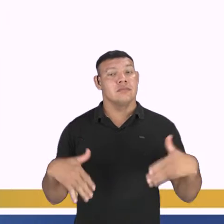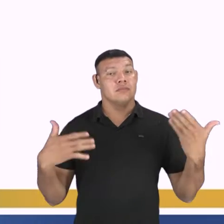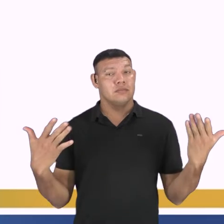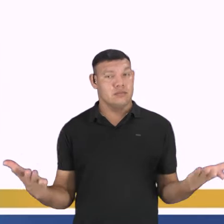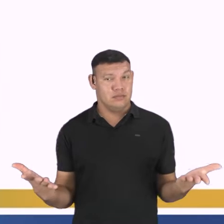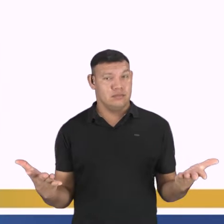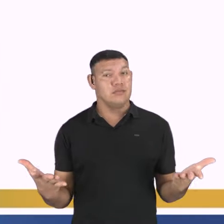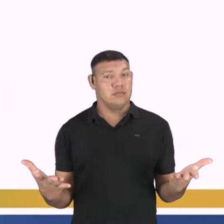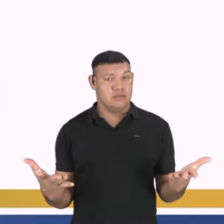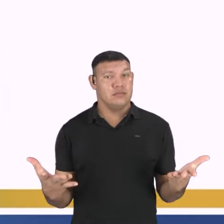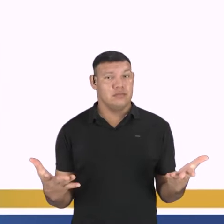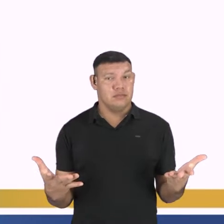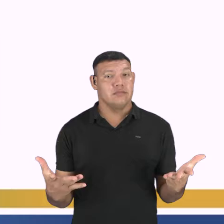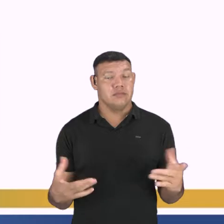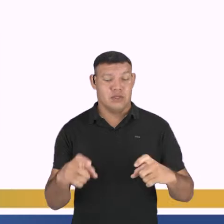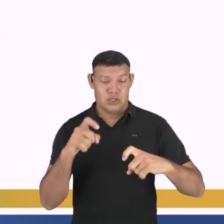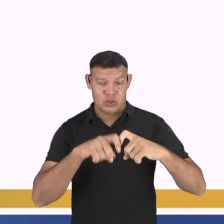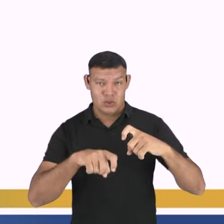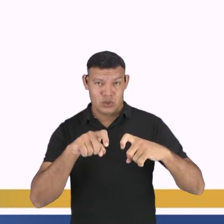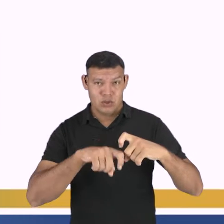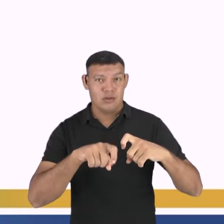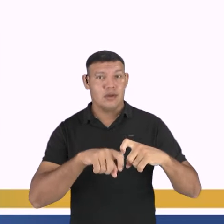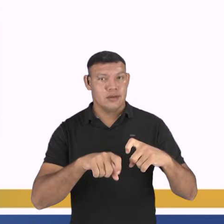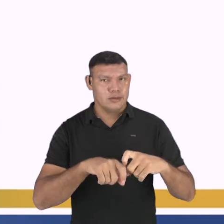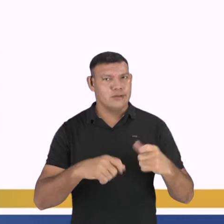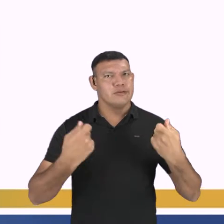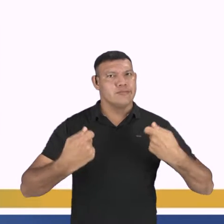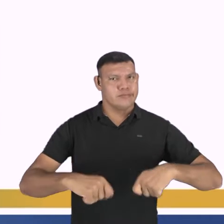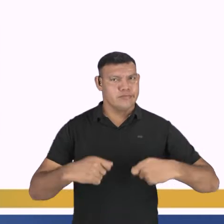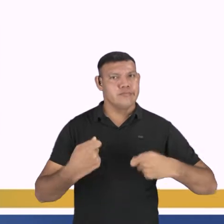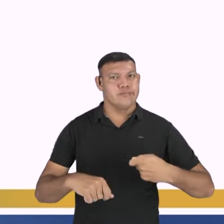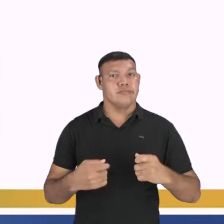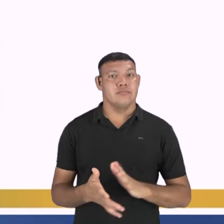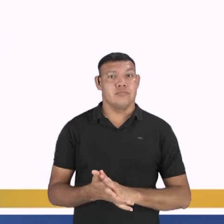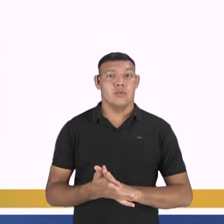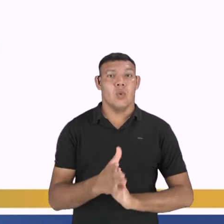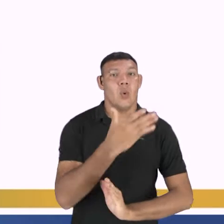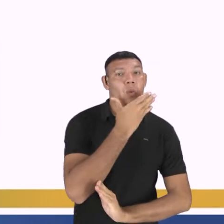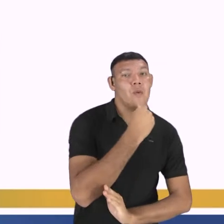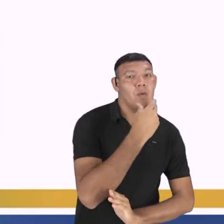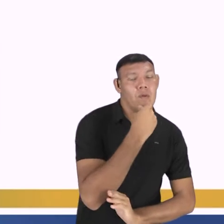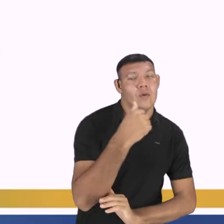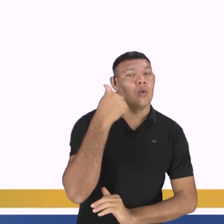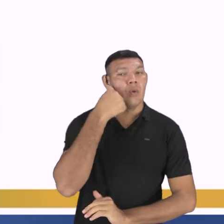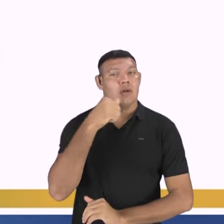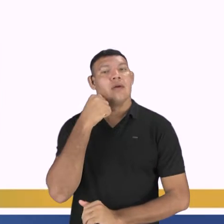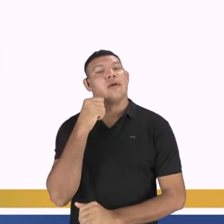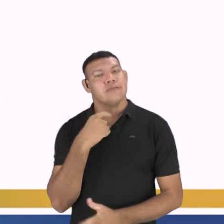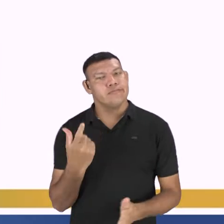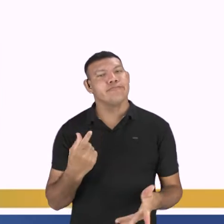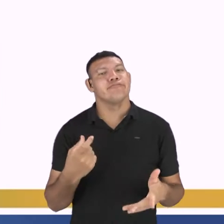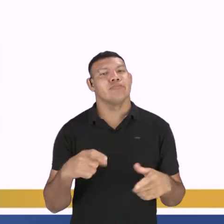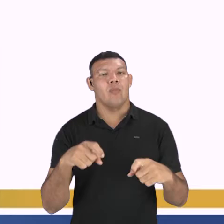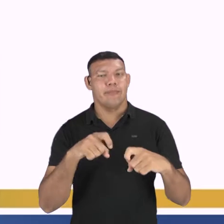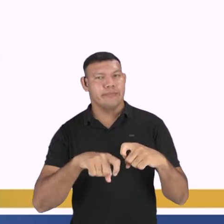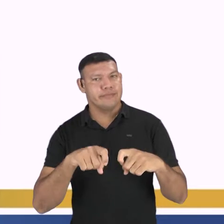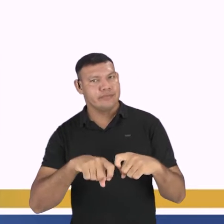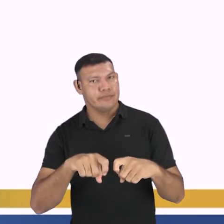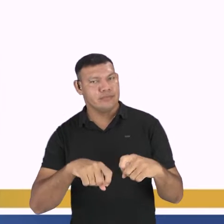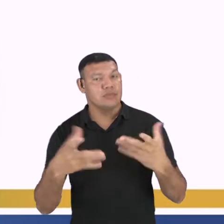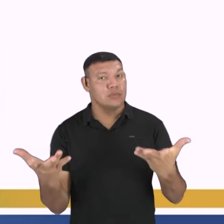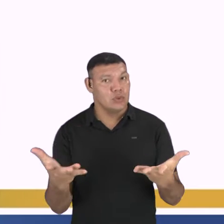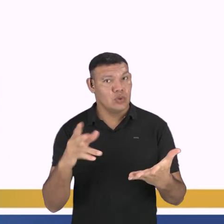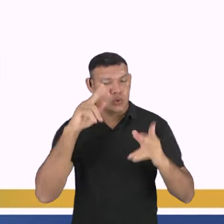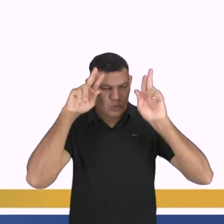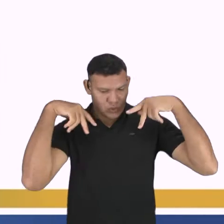Bom, em organismos sexuados, nós sabemos que necessitam de um macho e uma fêmea para se reproduzir. Então, sendo